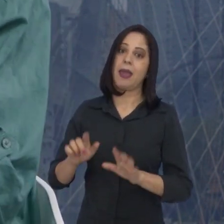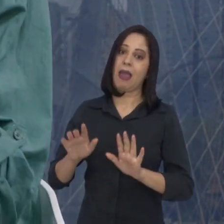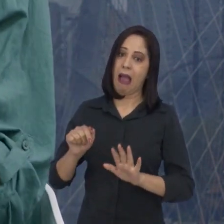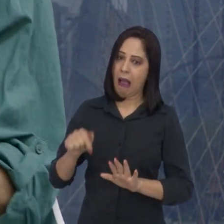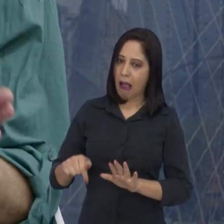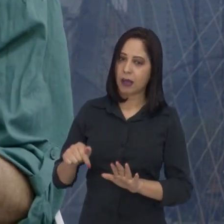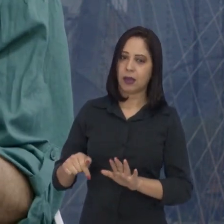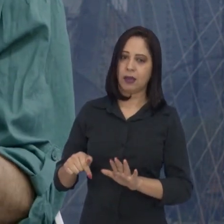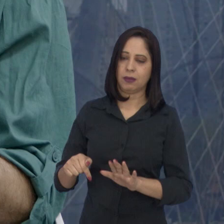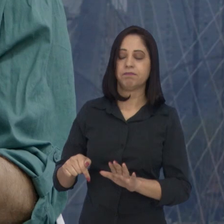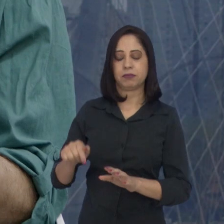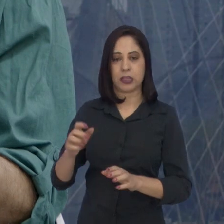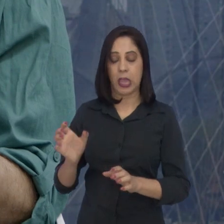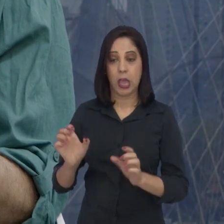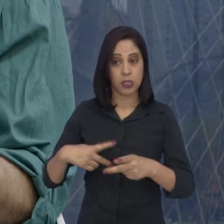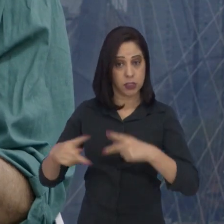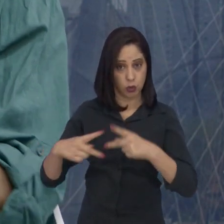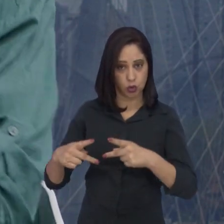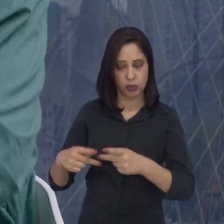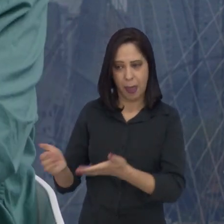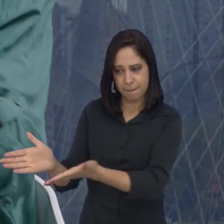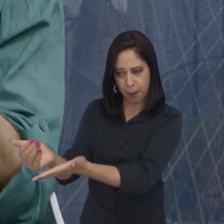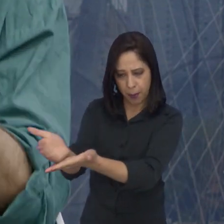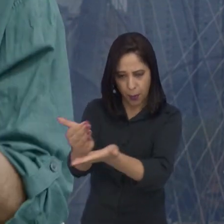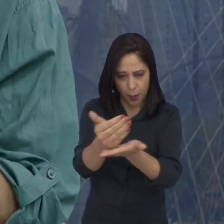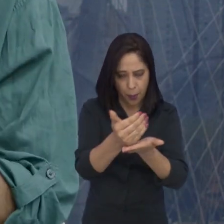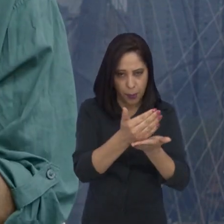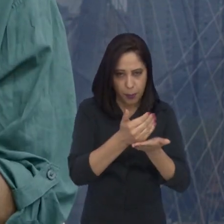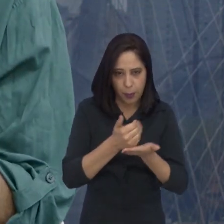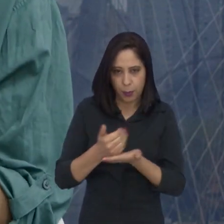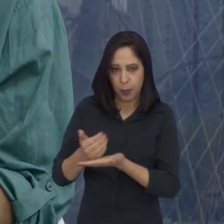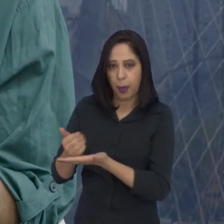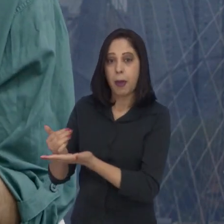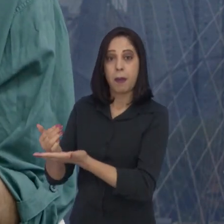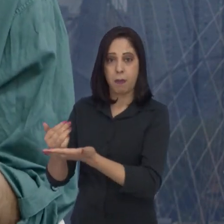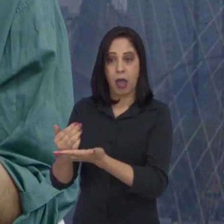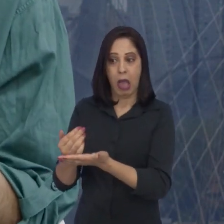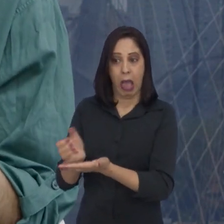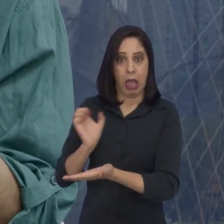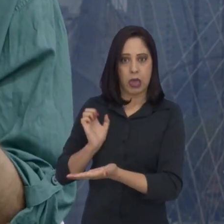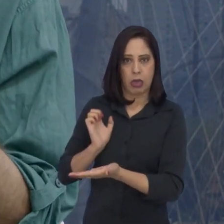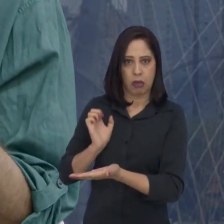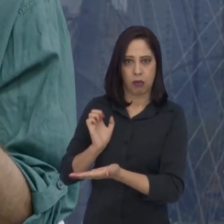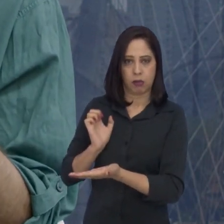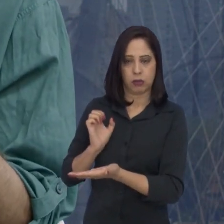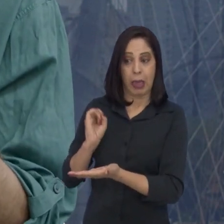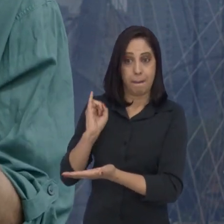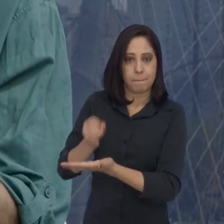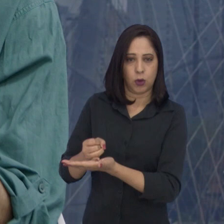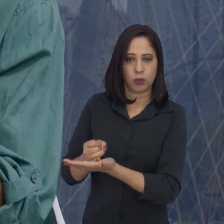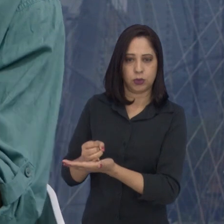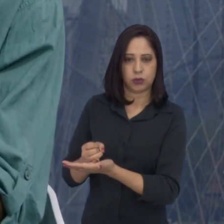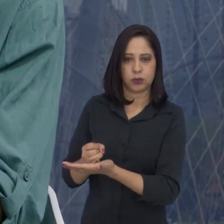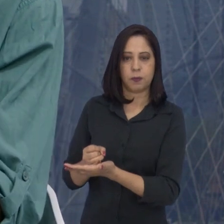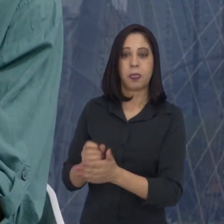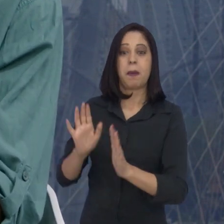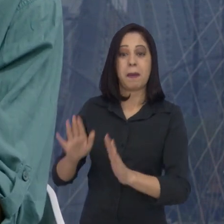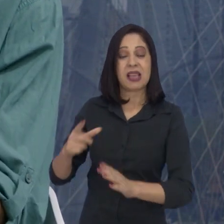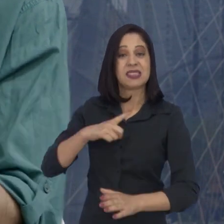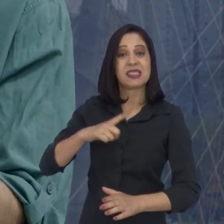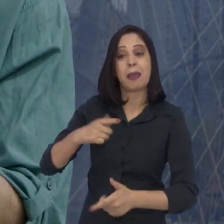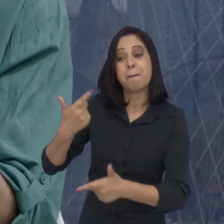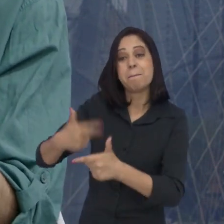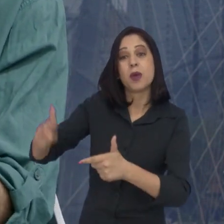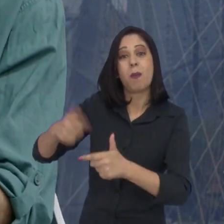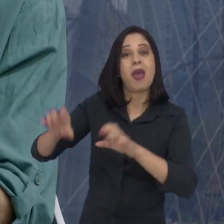Mas esse não é um caso de São José, é genérico. Então, assim, primeiro, nós temos uma coisa estrutural